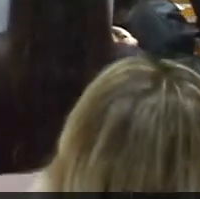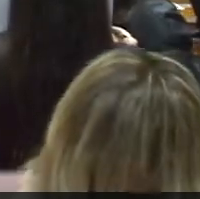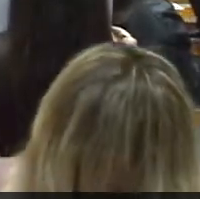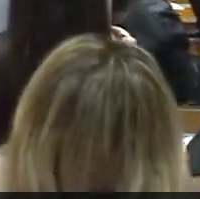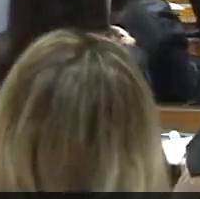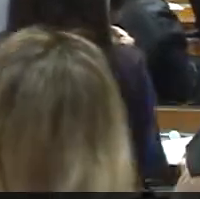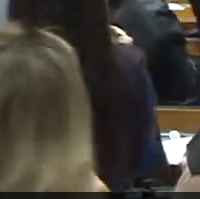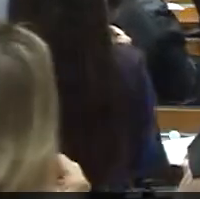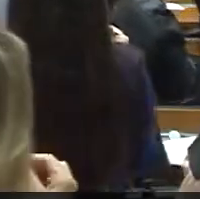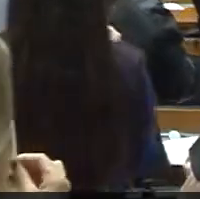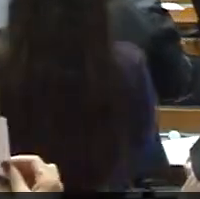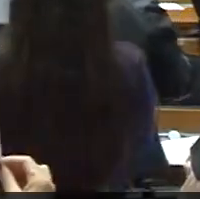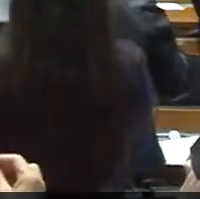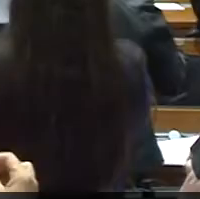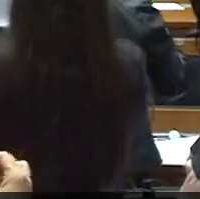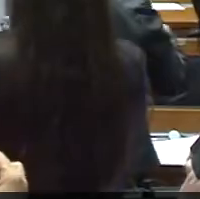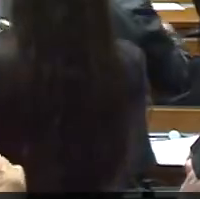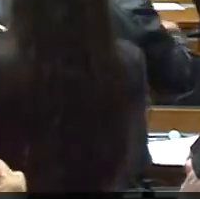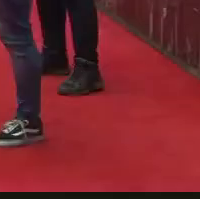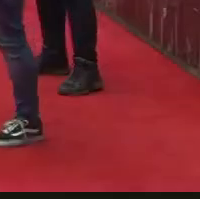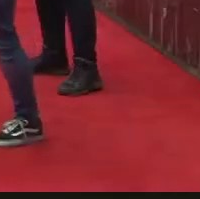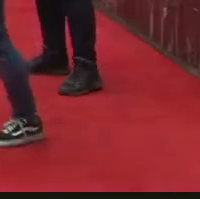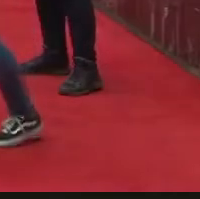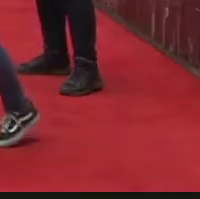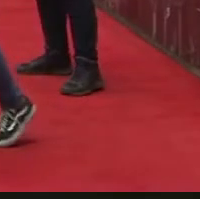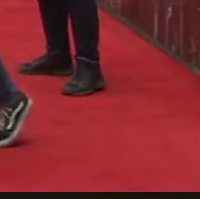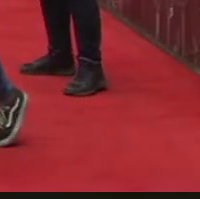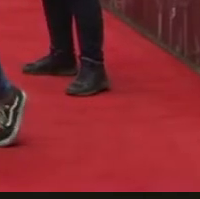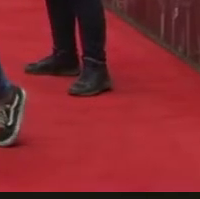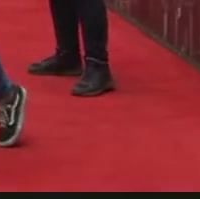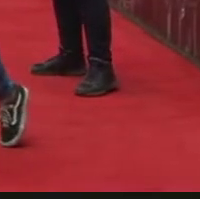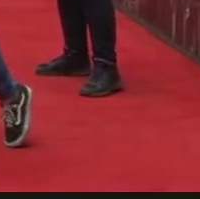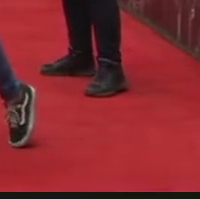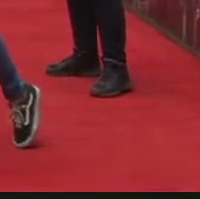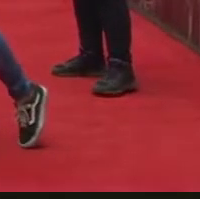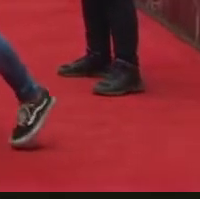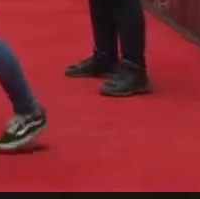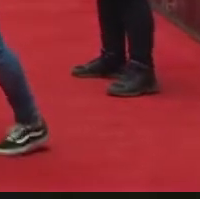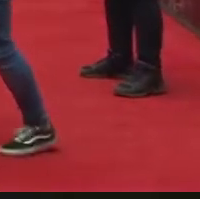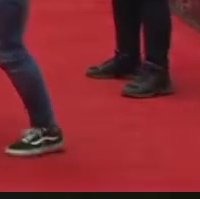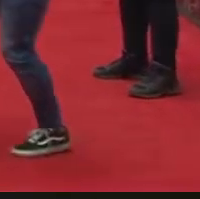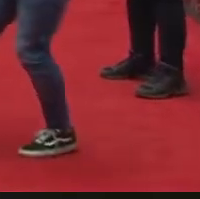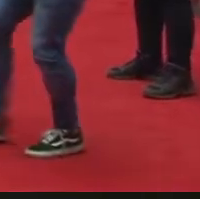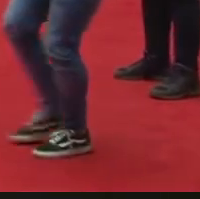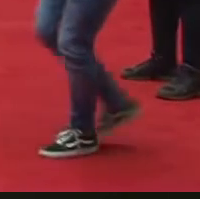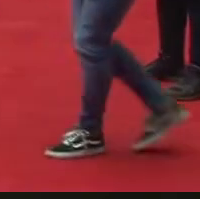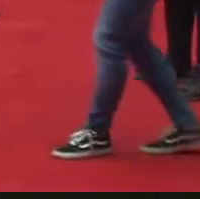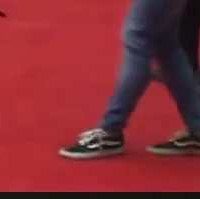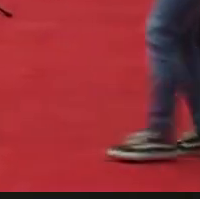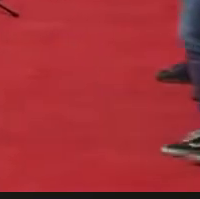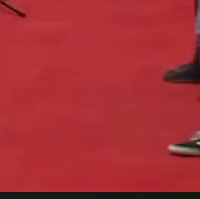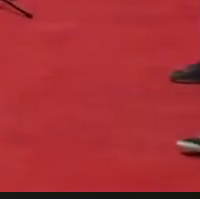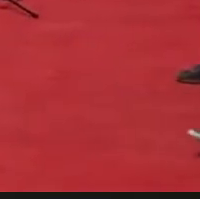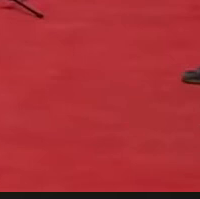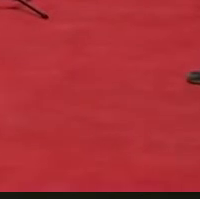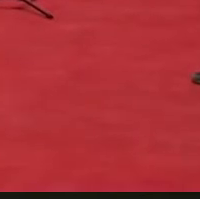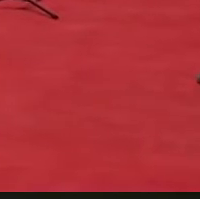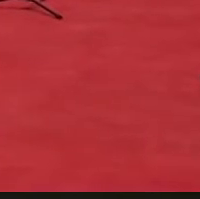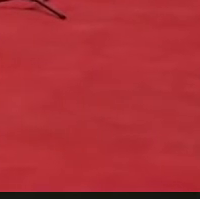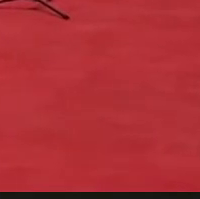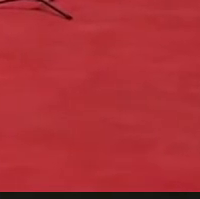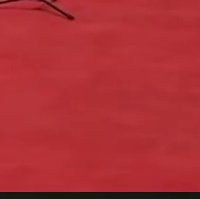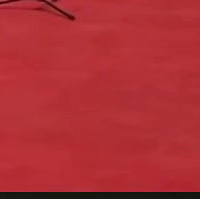aqui no plenário da Assembleia hoje as cadeiras aqui do plenário